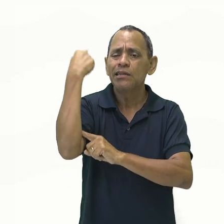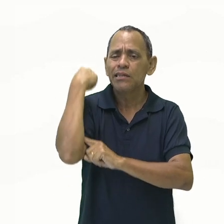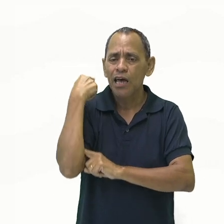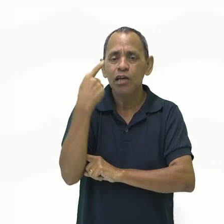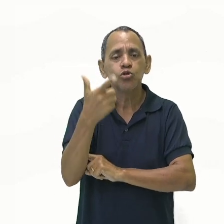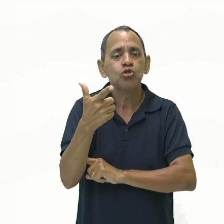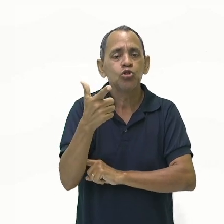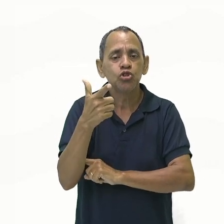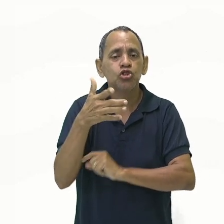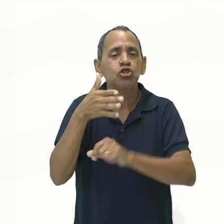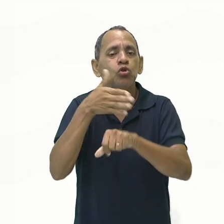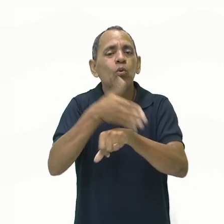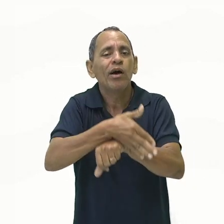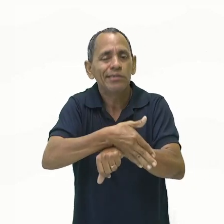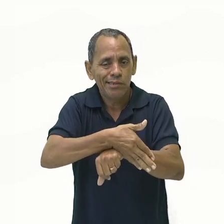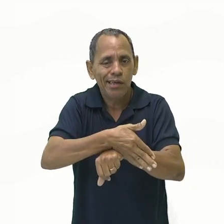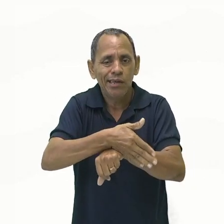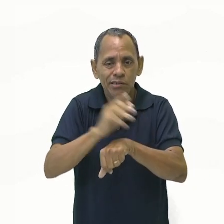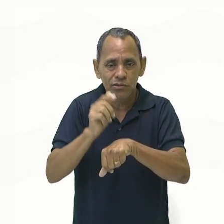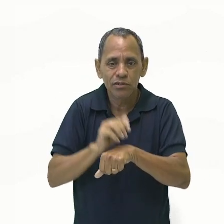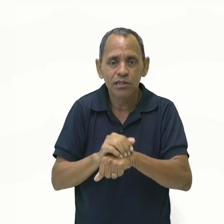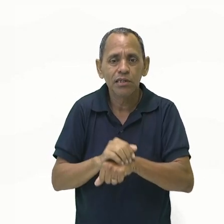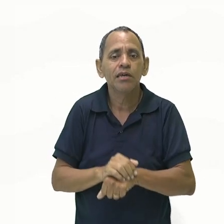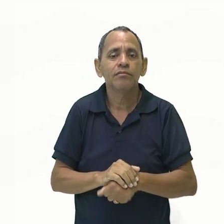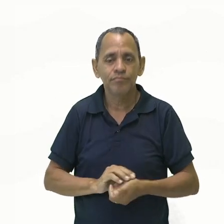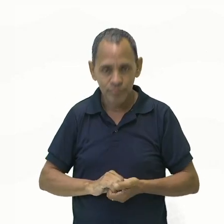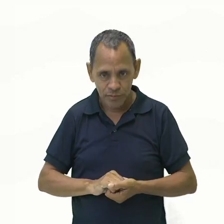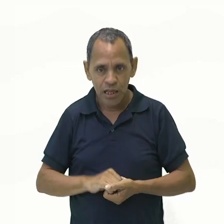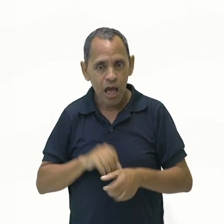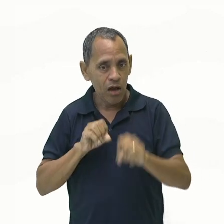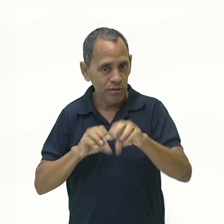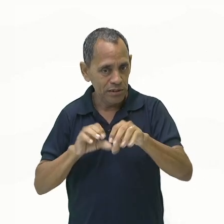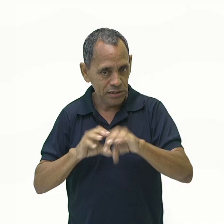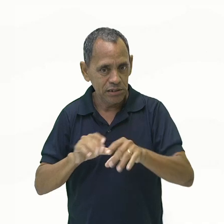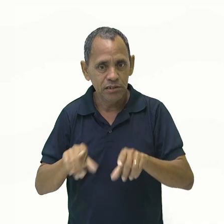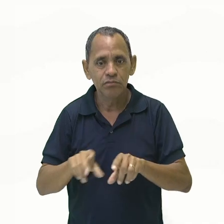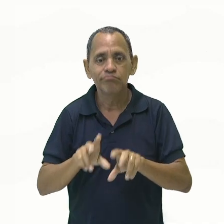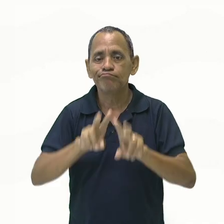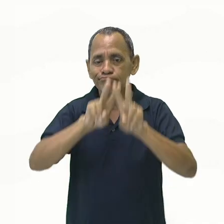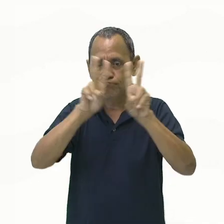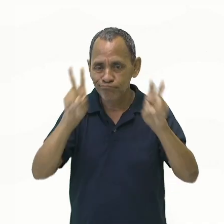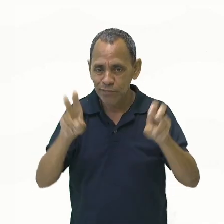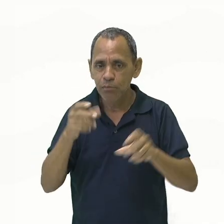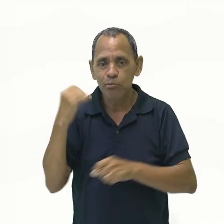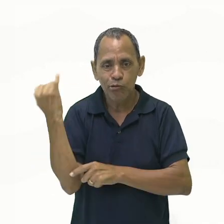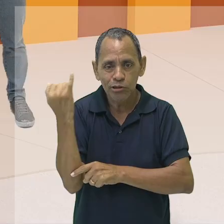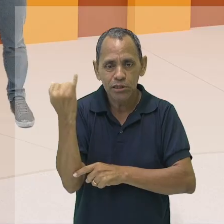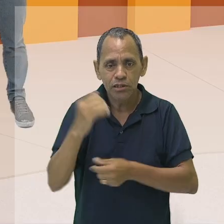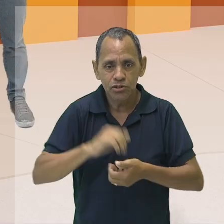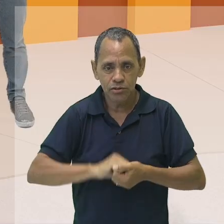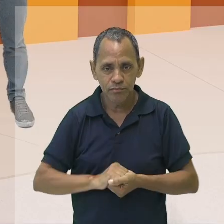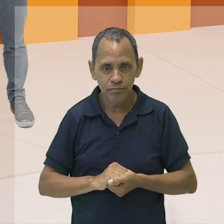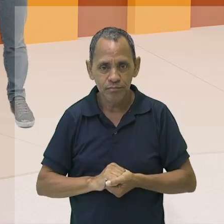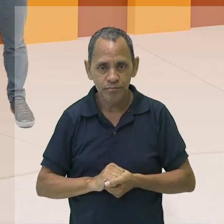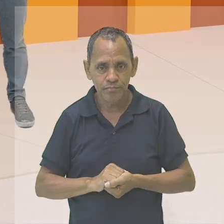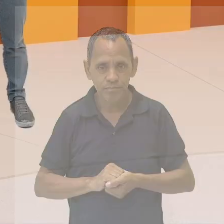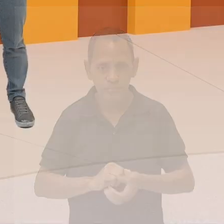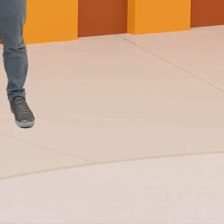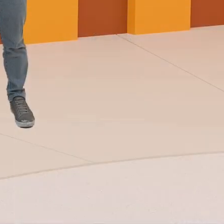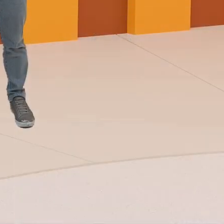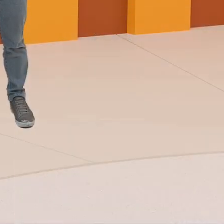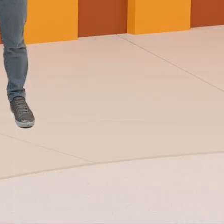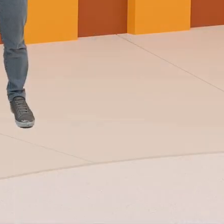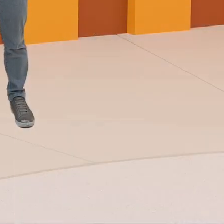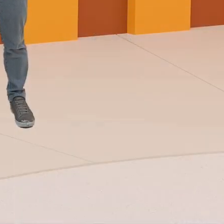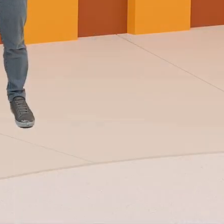a isso, para vocês terem ideia do como é importante a questão da educação. Mas será que é mesmo? Vamos fazer uma reflexão sobre a questão